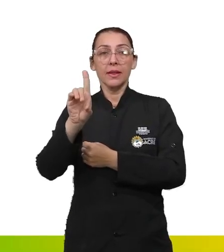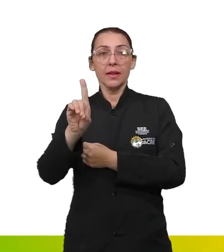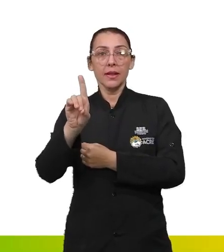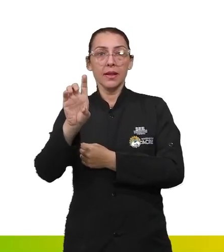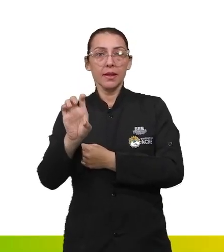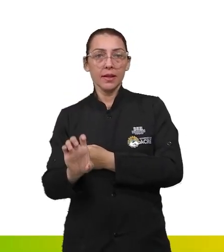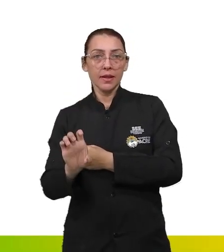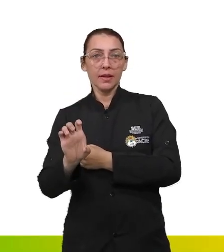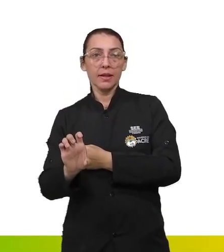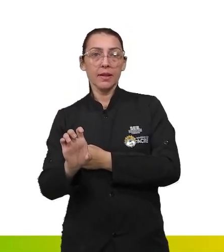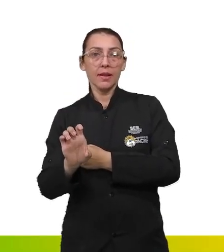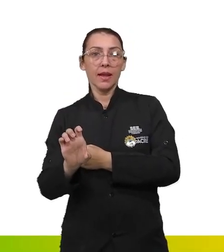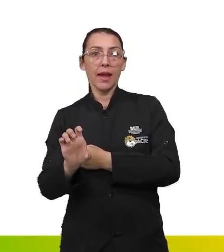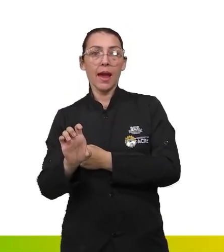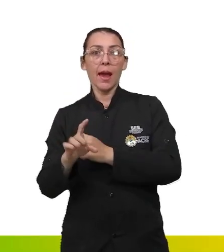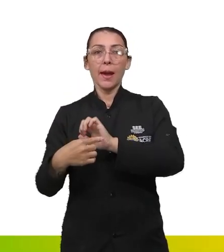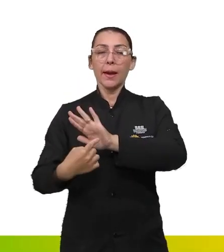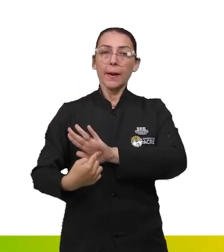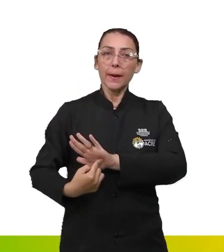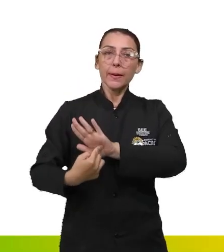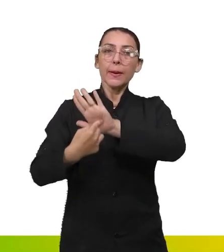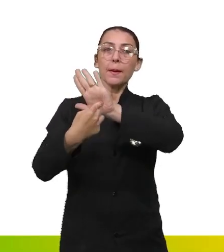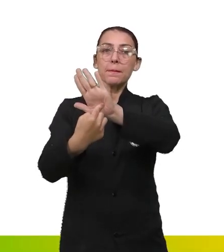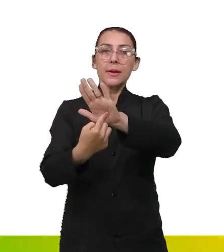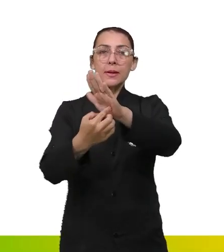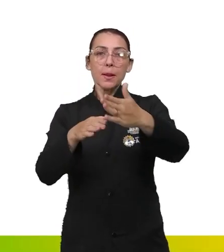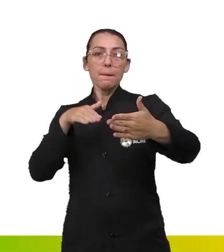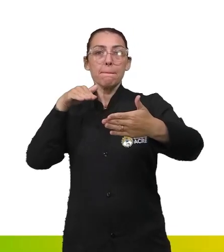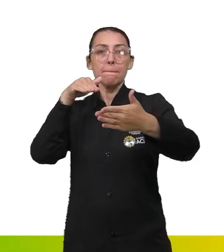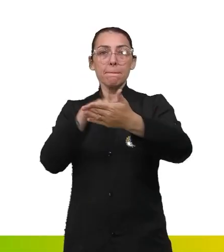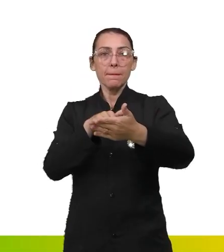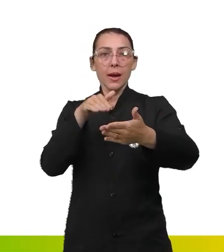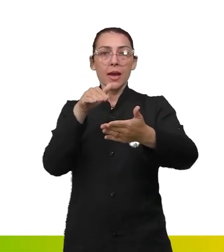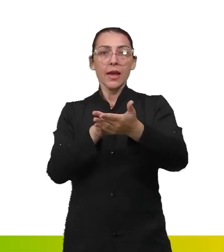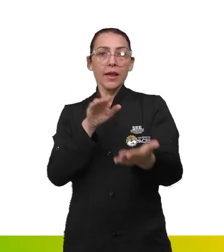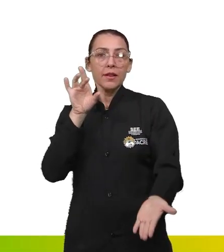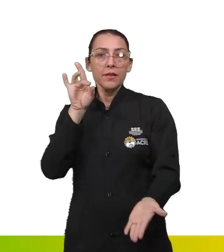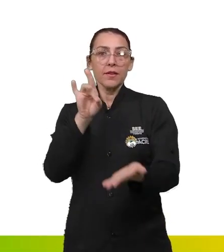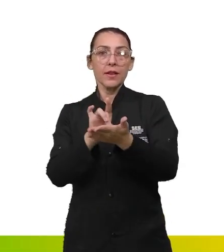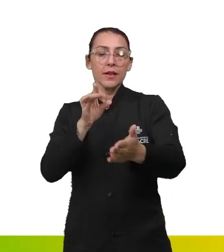vamos identificar, a alternativa que apresenta uma